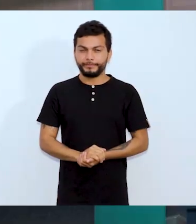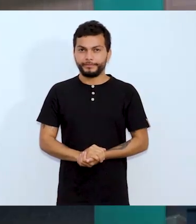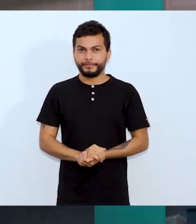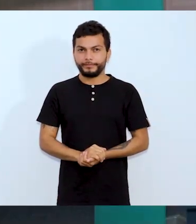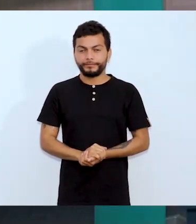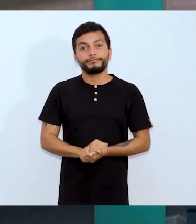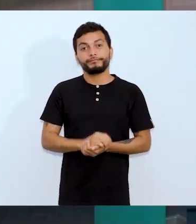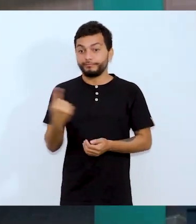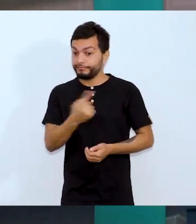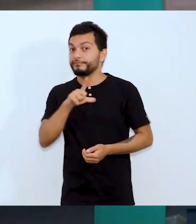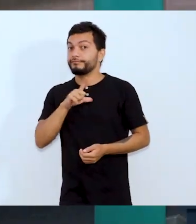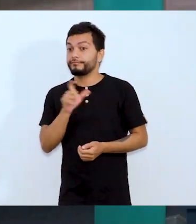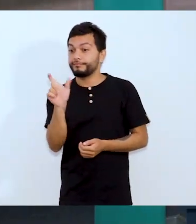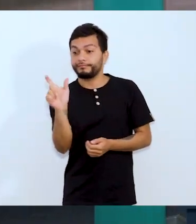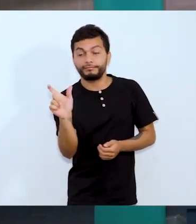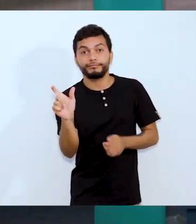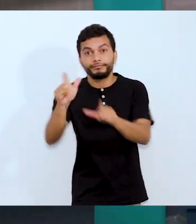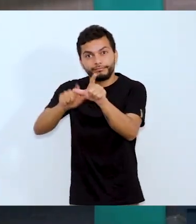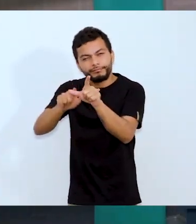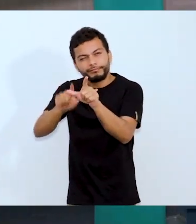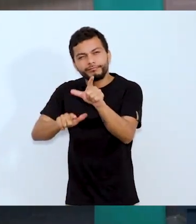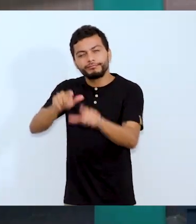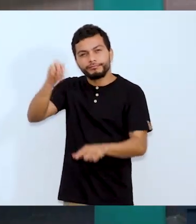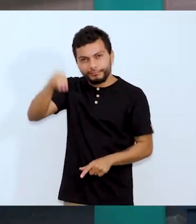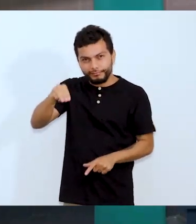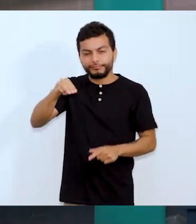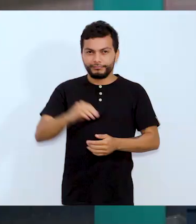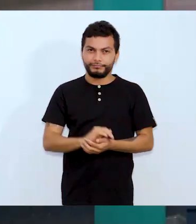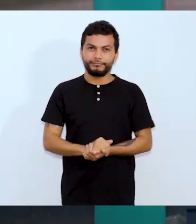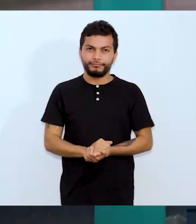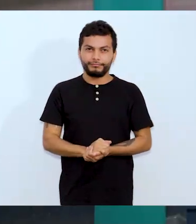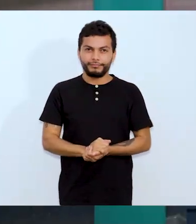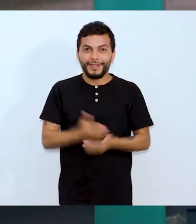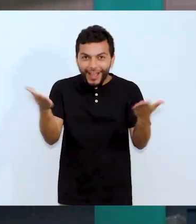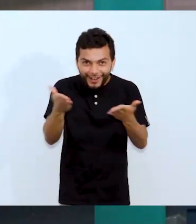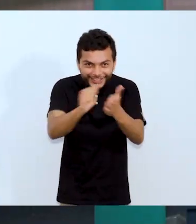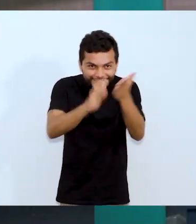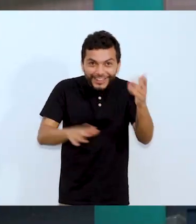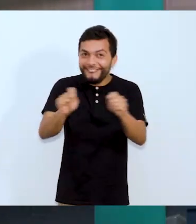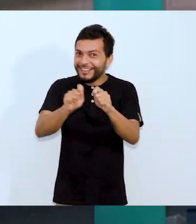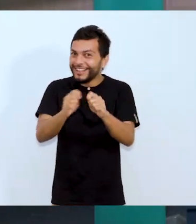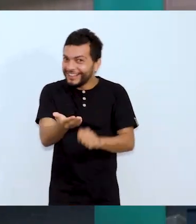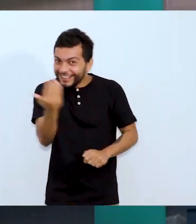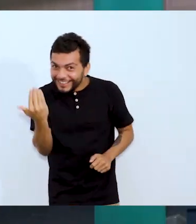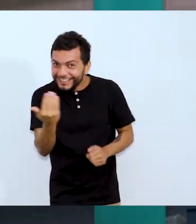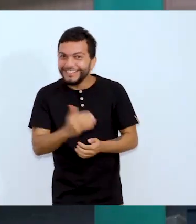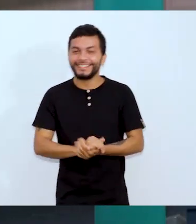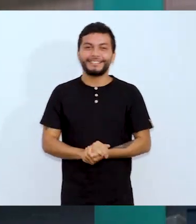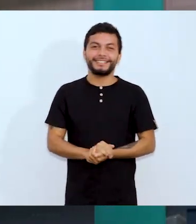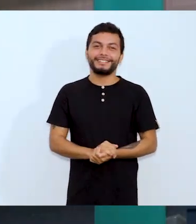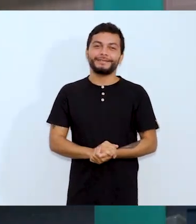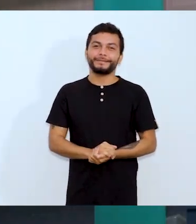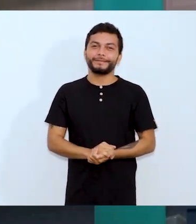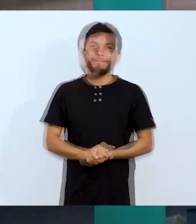Nós temos aqui a letra M. Que tal fazermos agora uma atividade? Vamos lá?